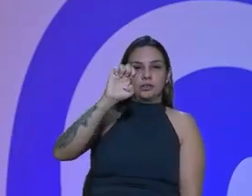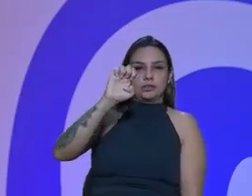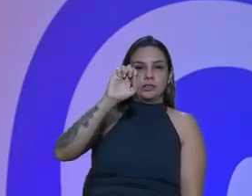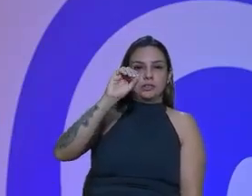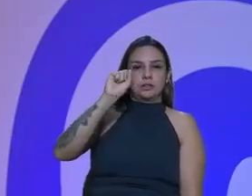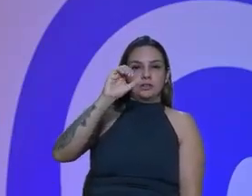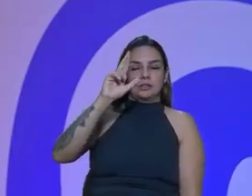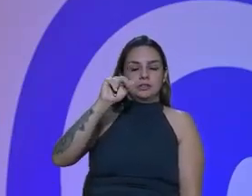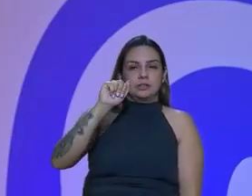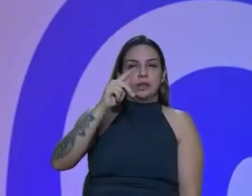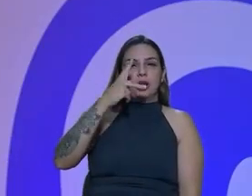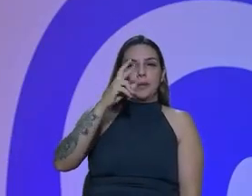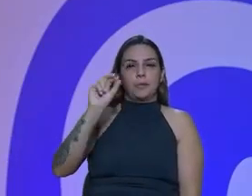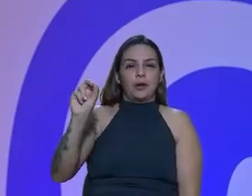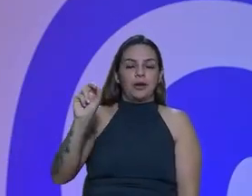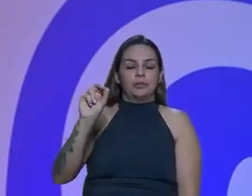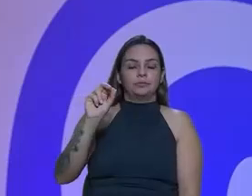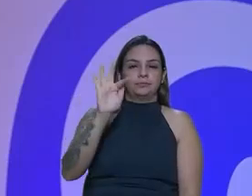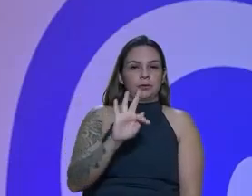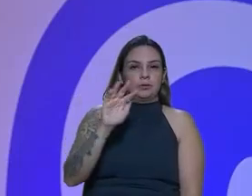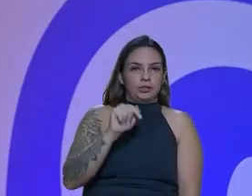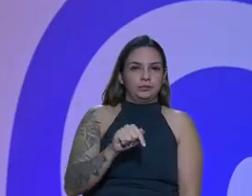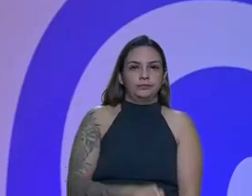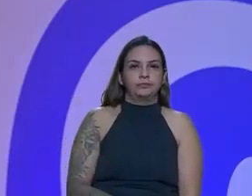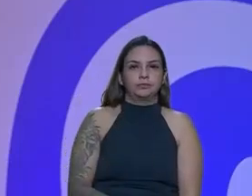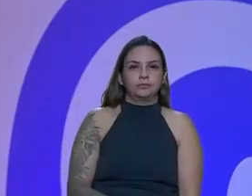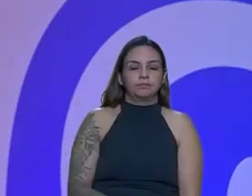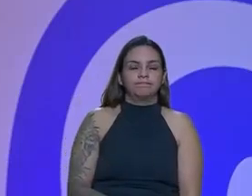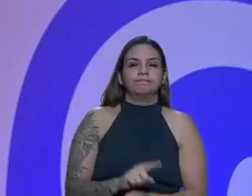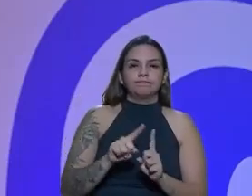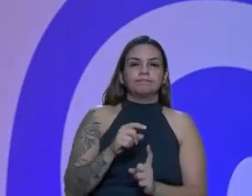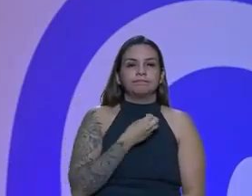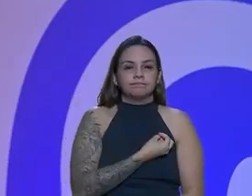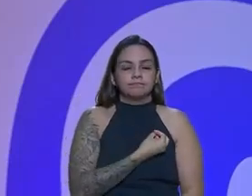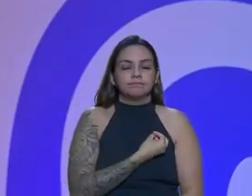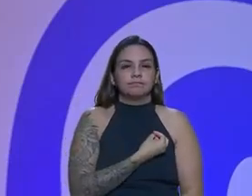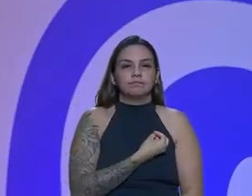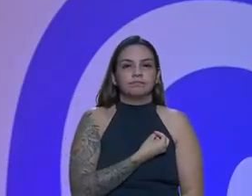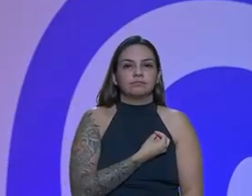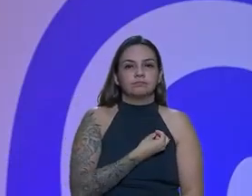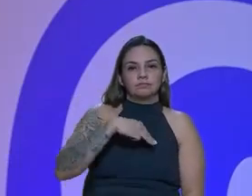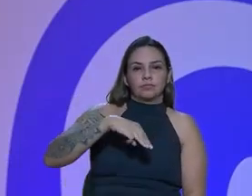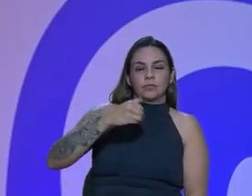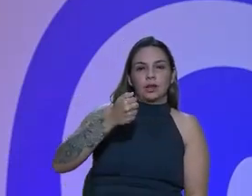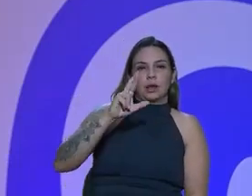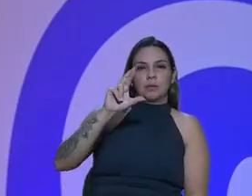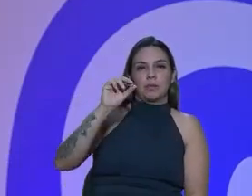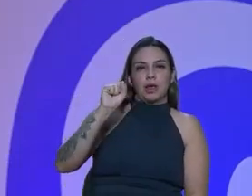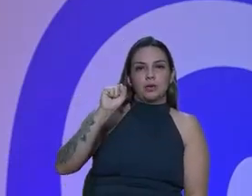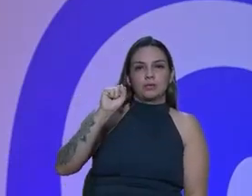Oscar de Melo, pró-reitor de ensino do Uniaraxá. Registramos a presença de Marcos Paulo